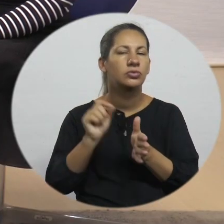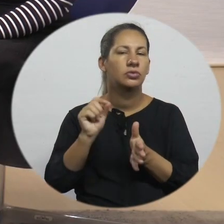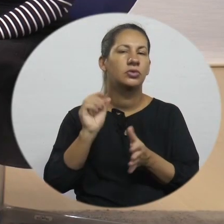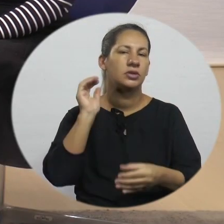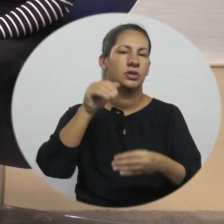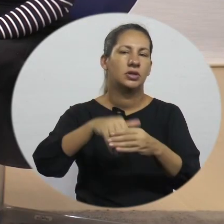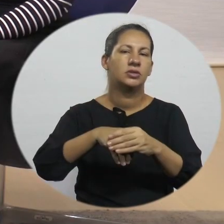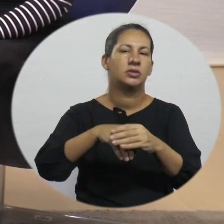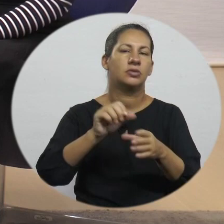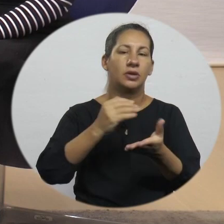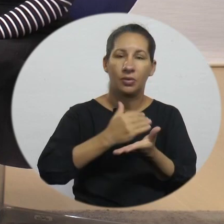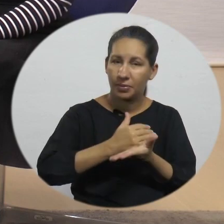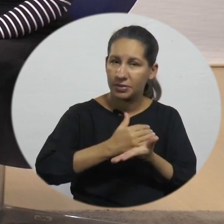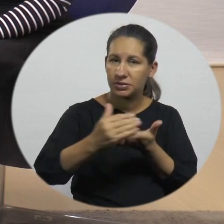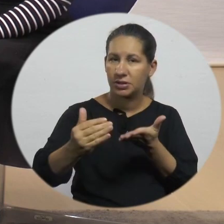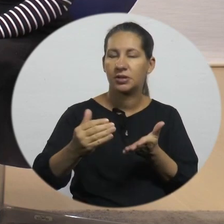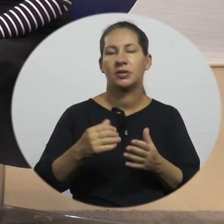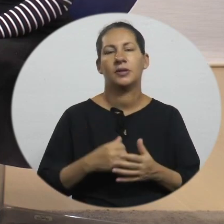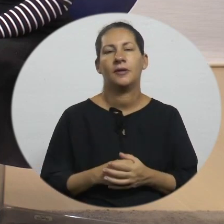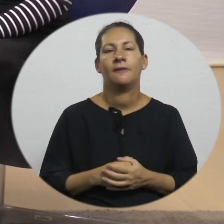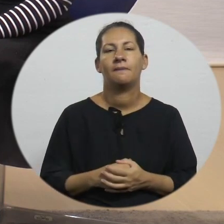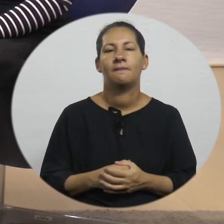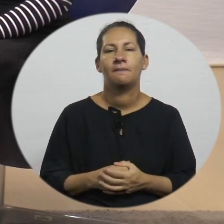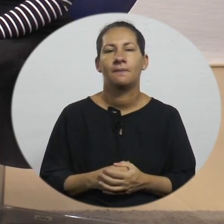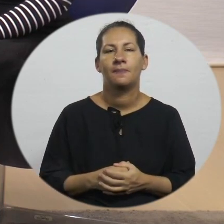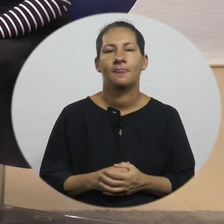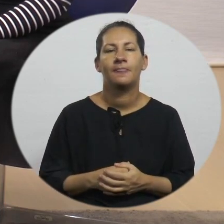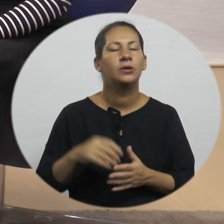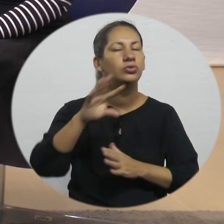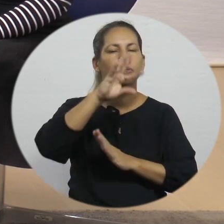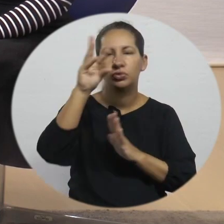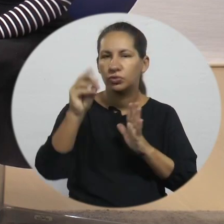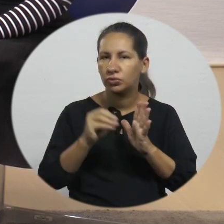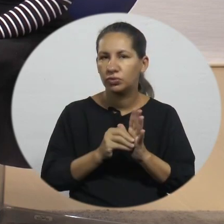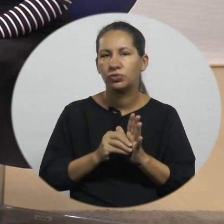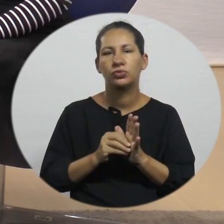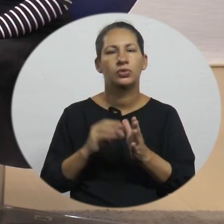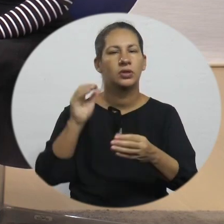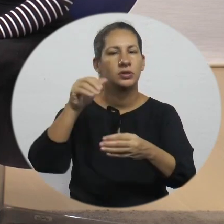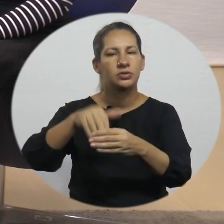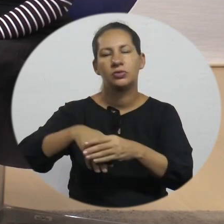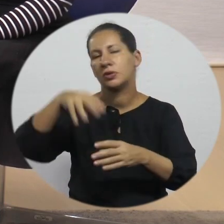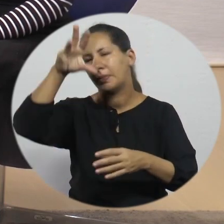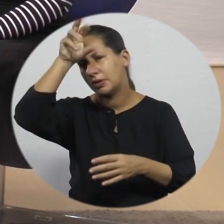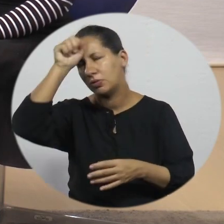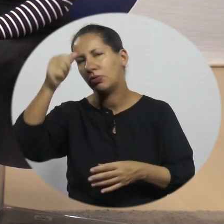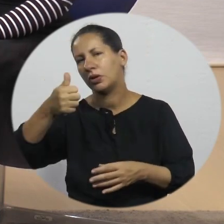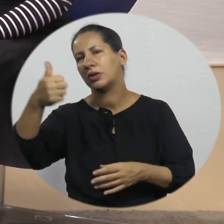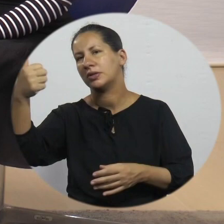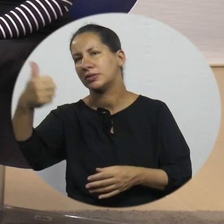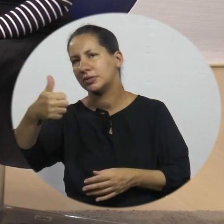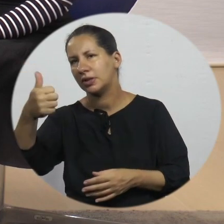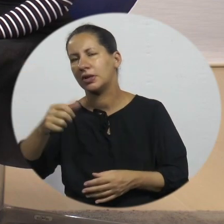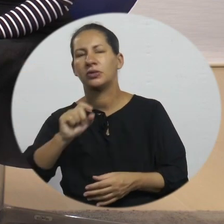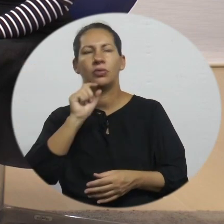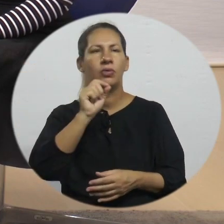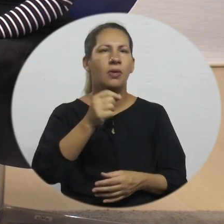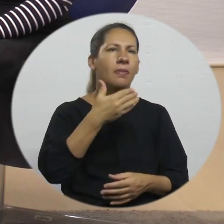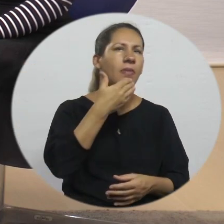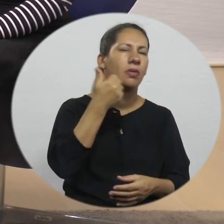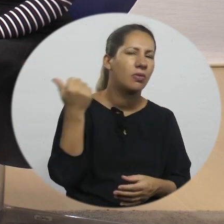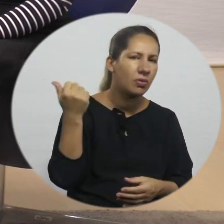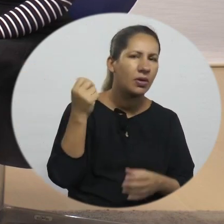das eleições. E a partir daí, a partir dessa avaliação, todas as lições aprendidas, o que deu certo, o que poderia